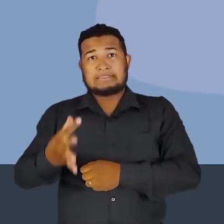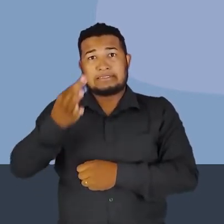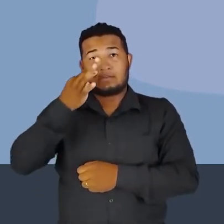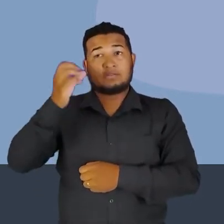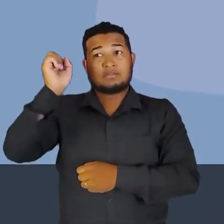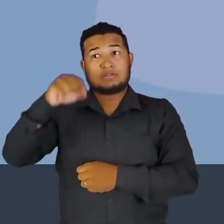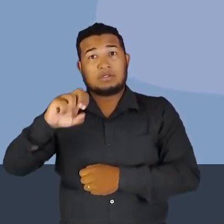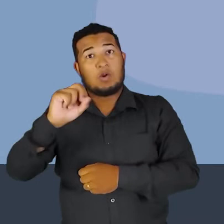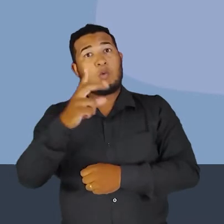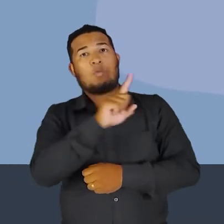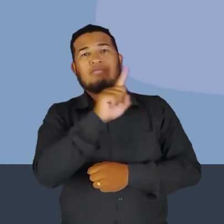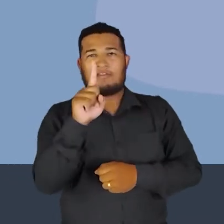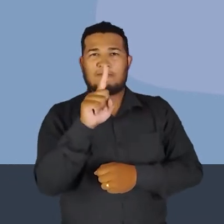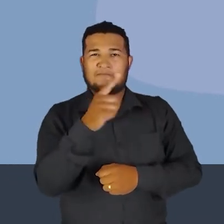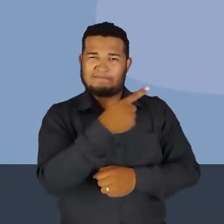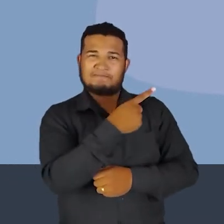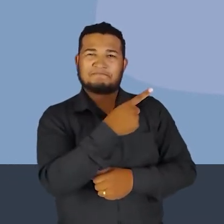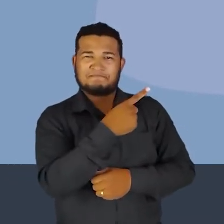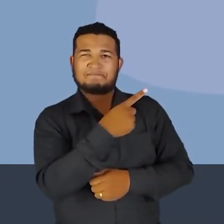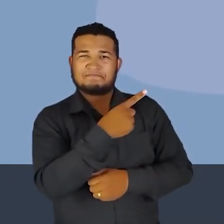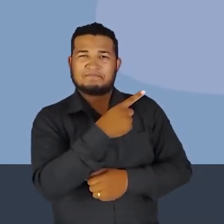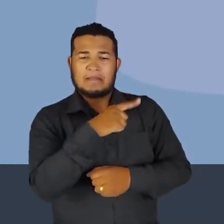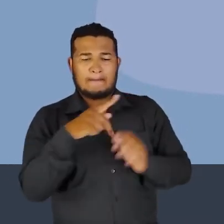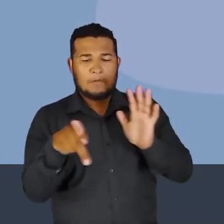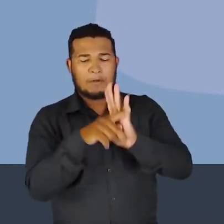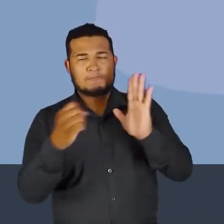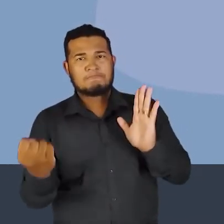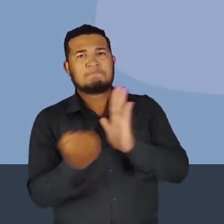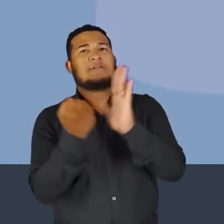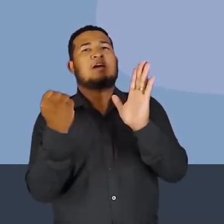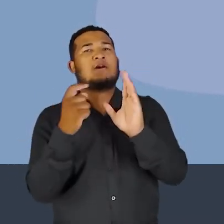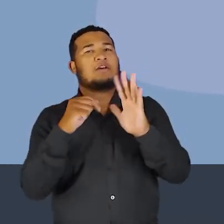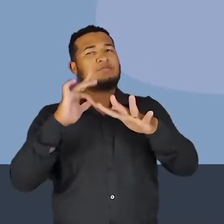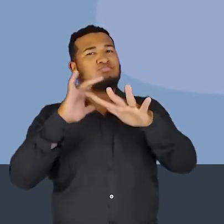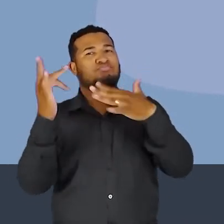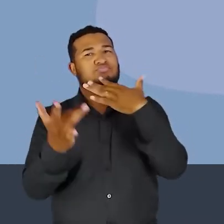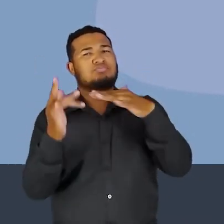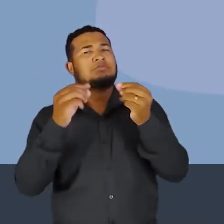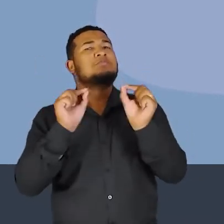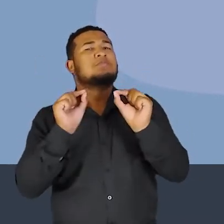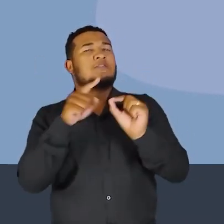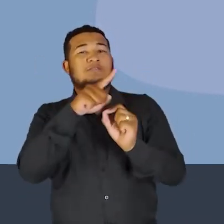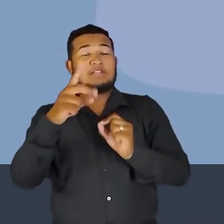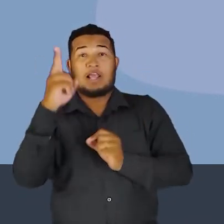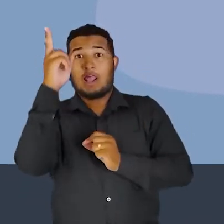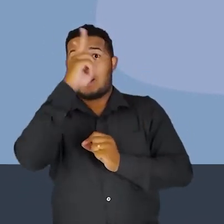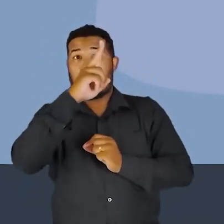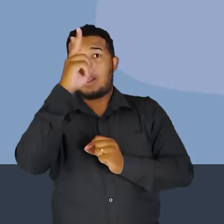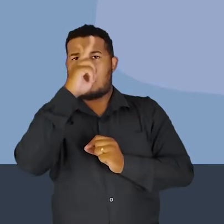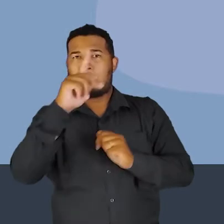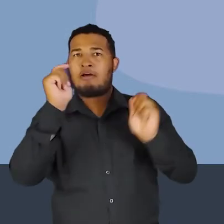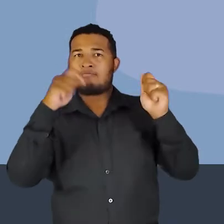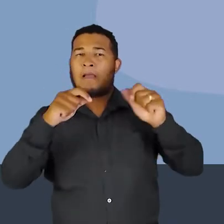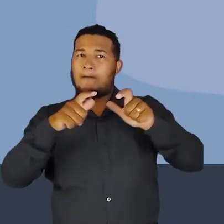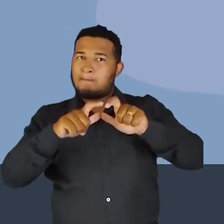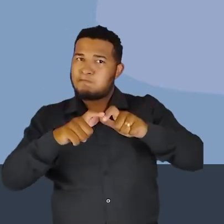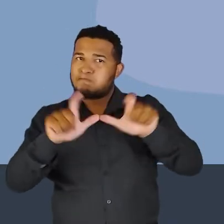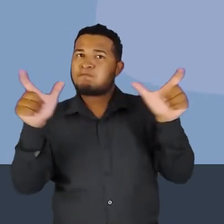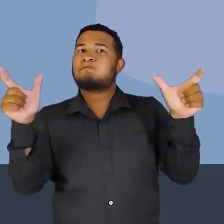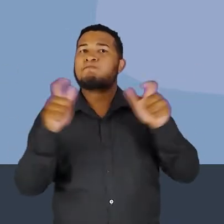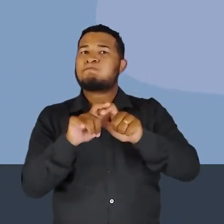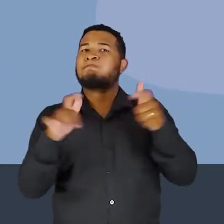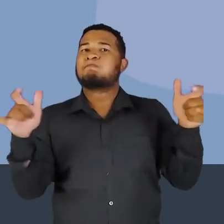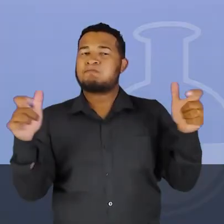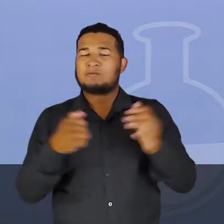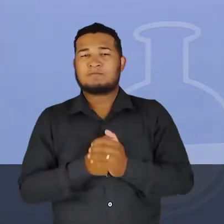as fotinhas, né, de alguns símbolos das redes sociais para vocês lembrarem da amplitude desse cyberativismo. Então, gente, quando a